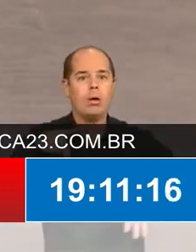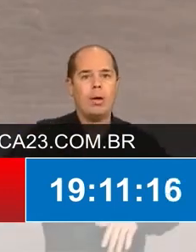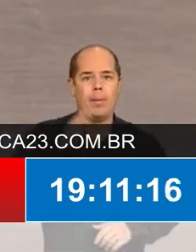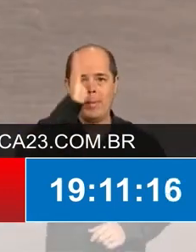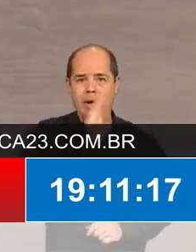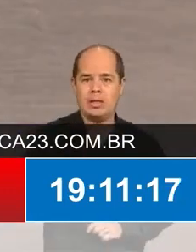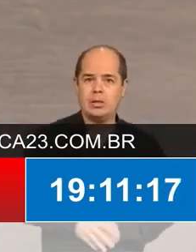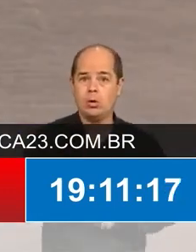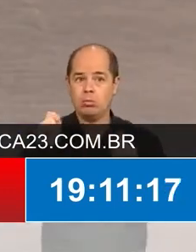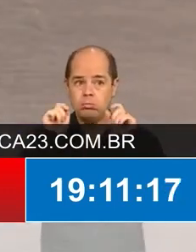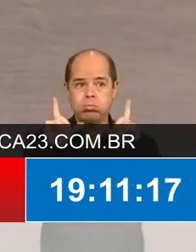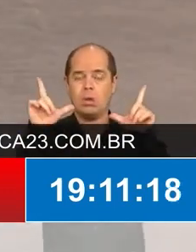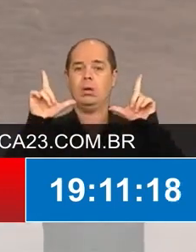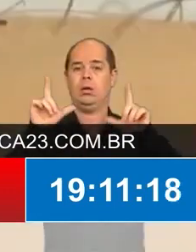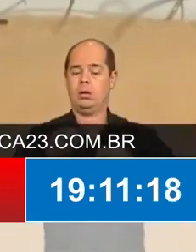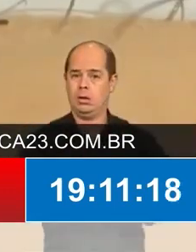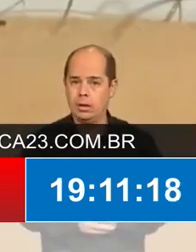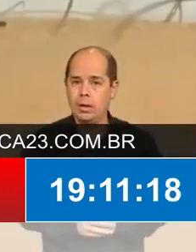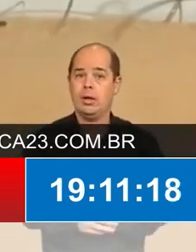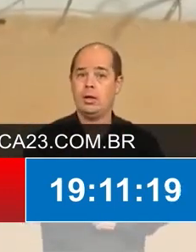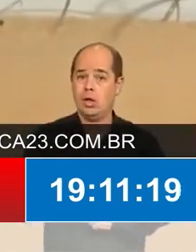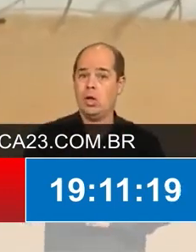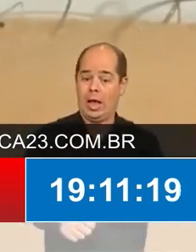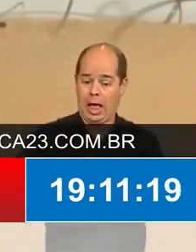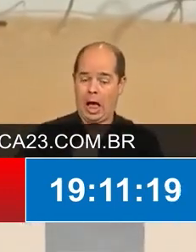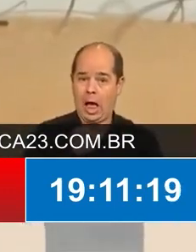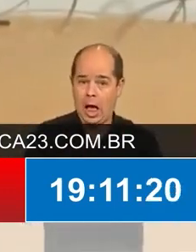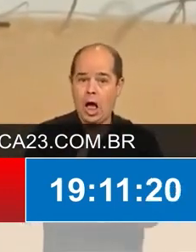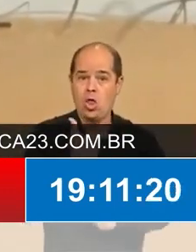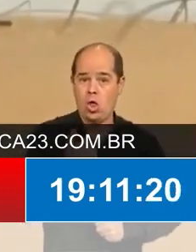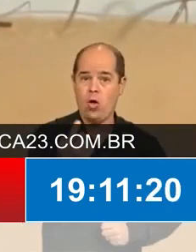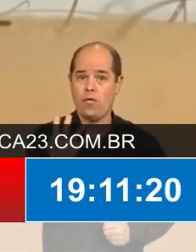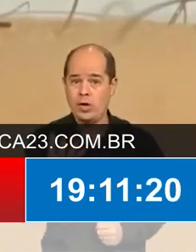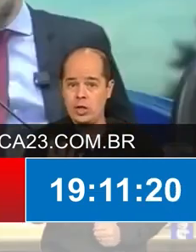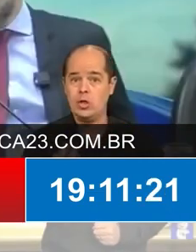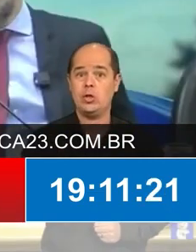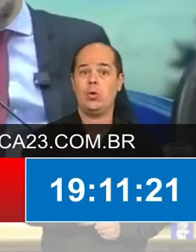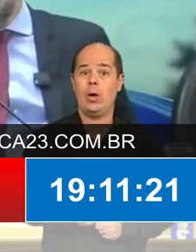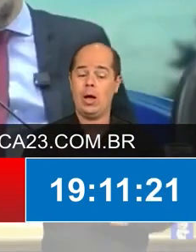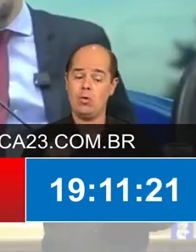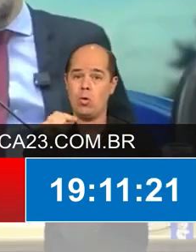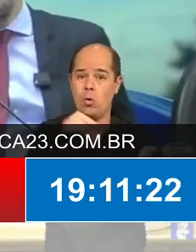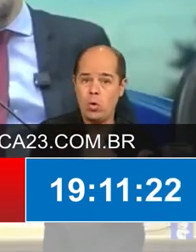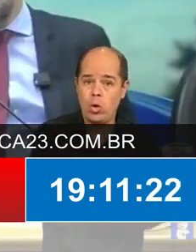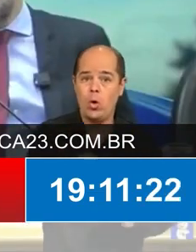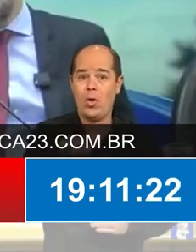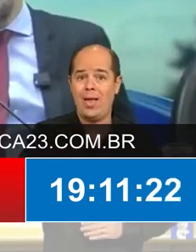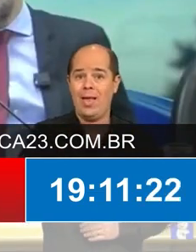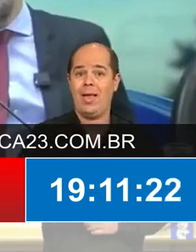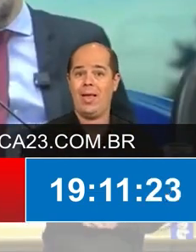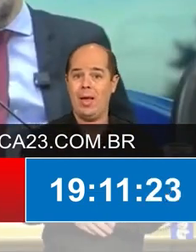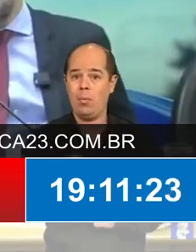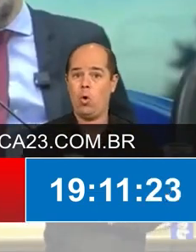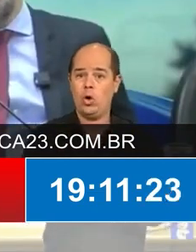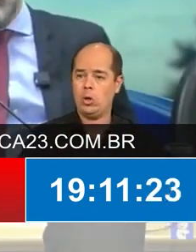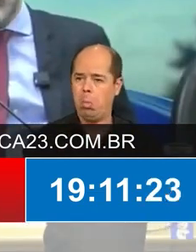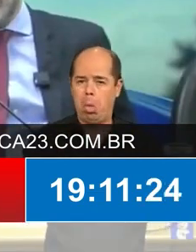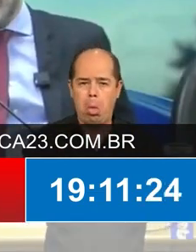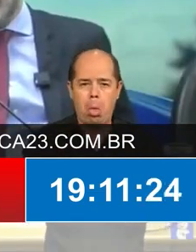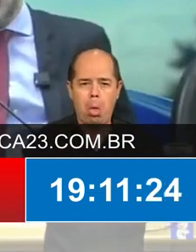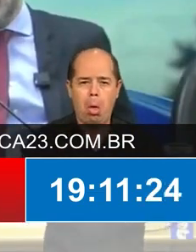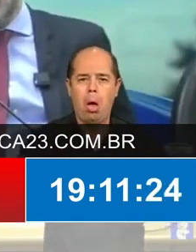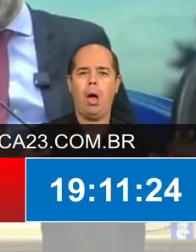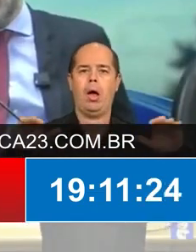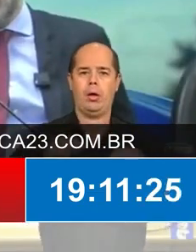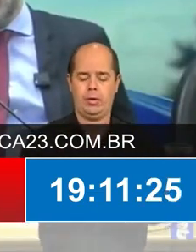o Ministério da Saúde previu para 2024 um surto da doença. Nós estamos falando de um possível momento epidêmico,